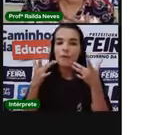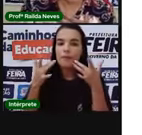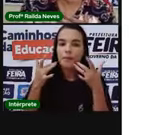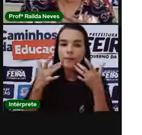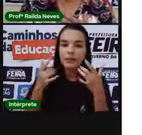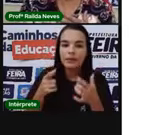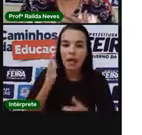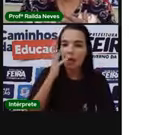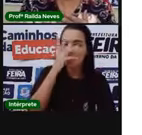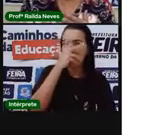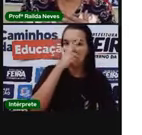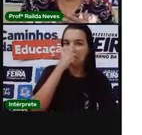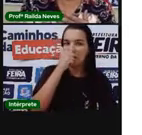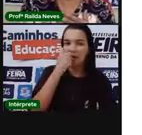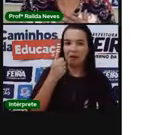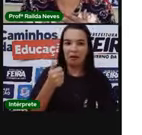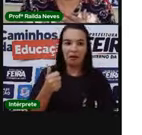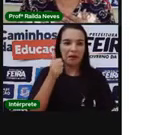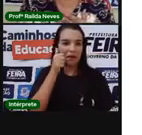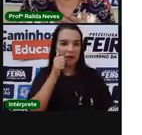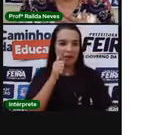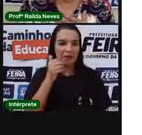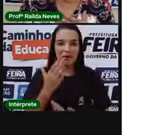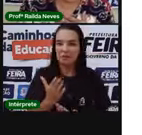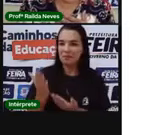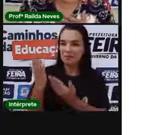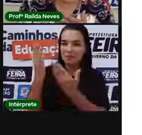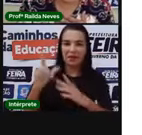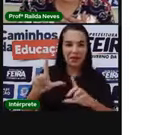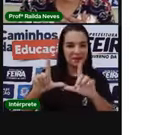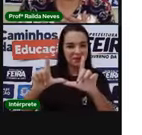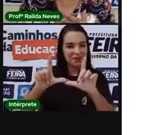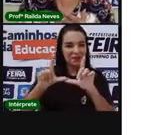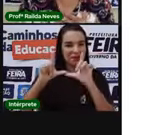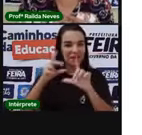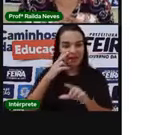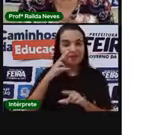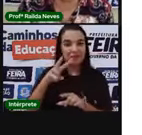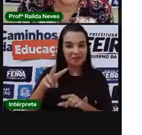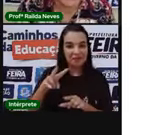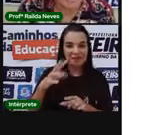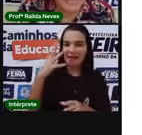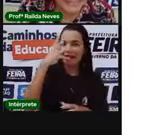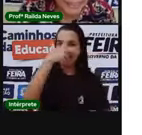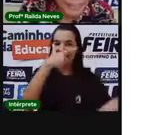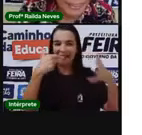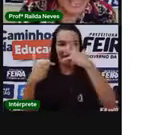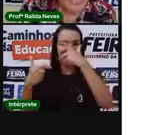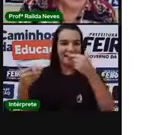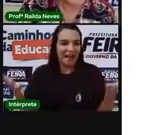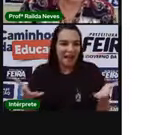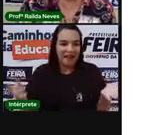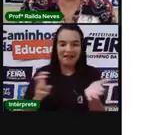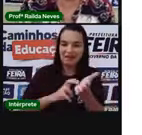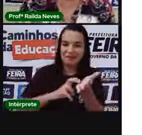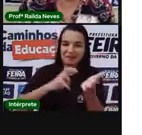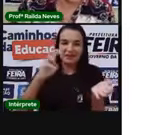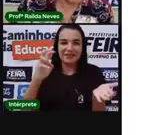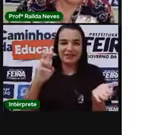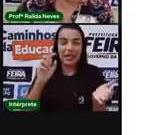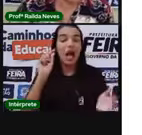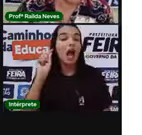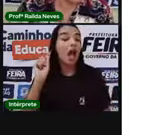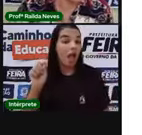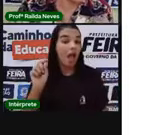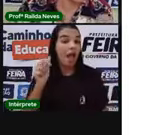linda, maravilhosa, que está aparecendo aí na tela de vocês, não é? Embelezando essa manhã. Essa mulher